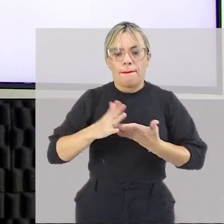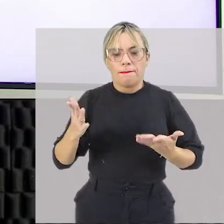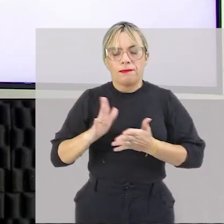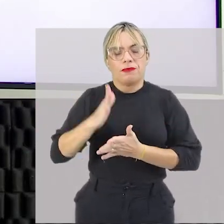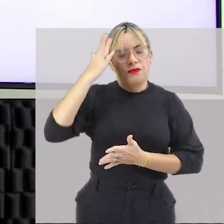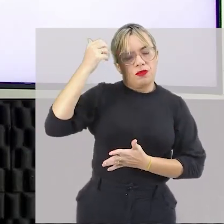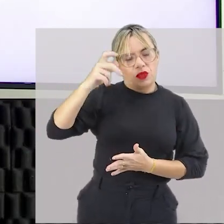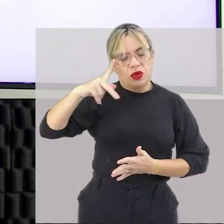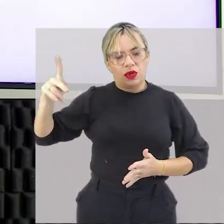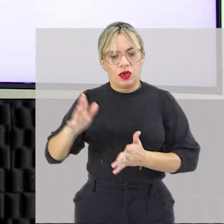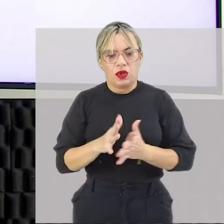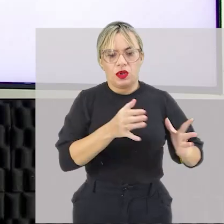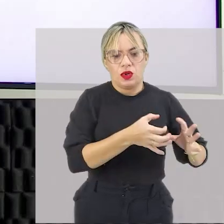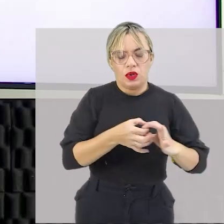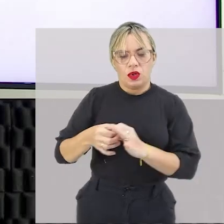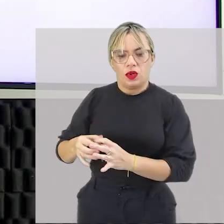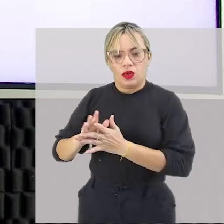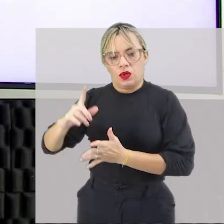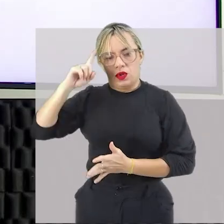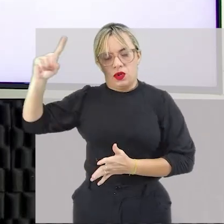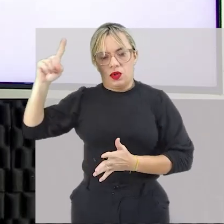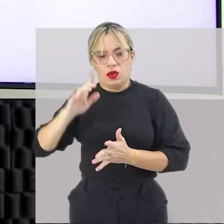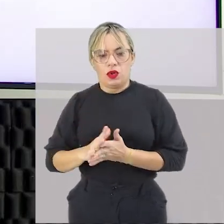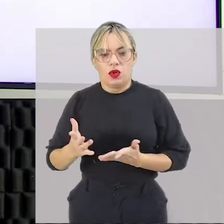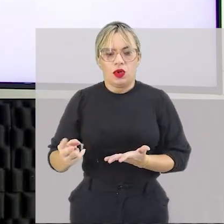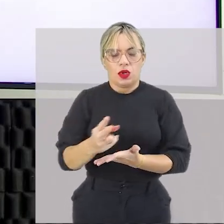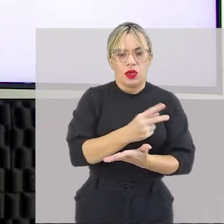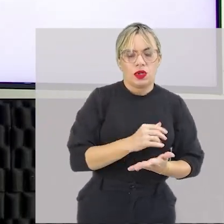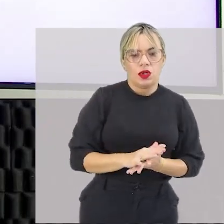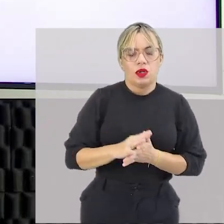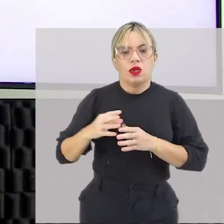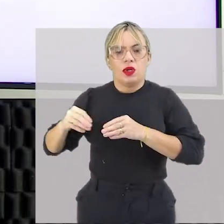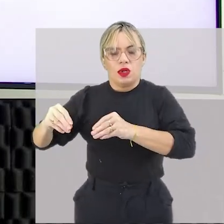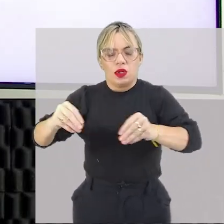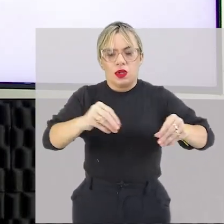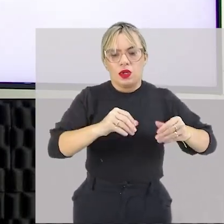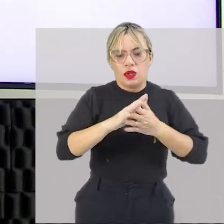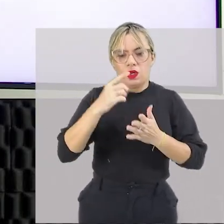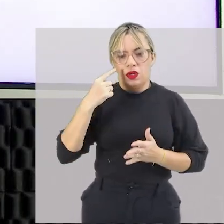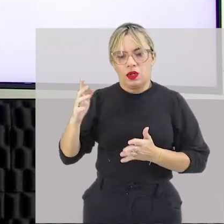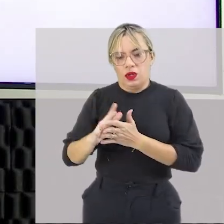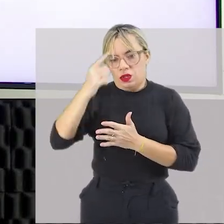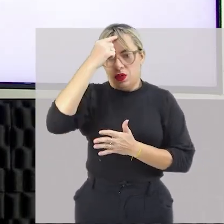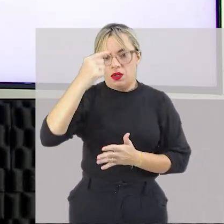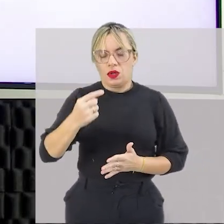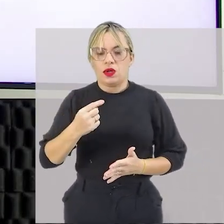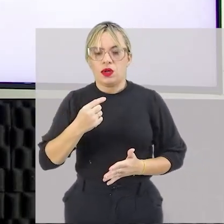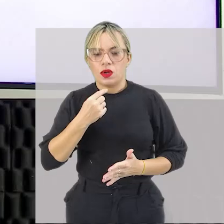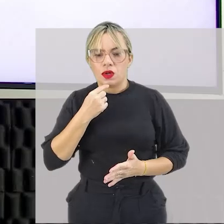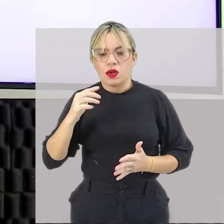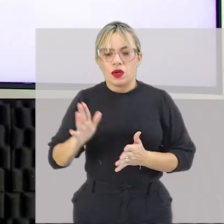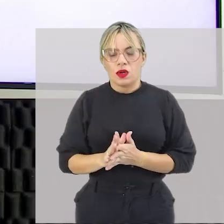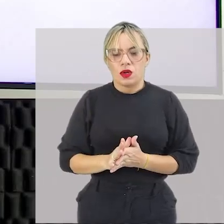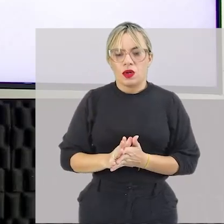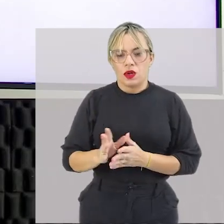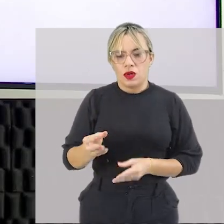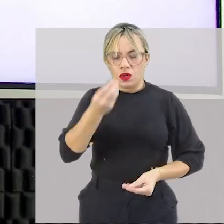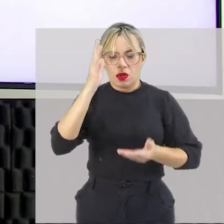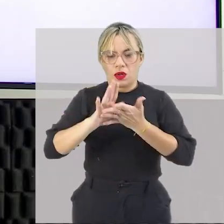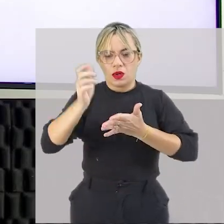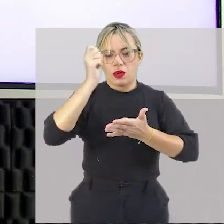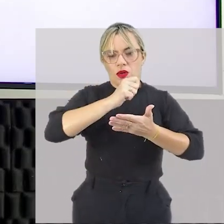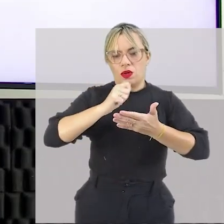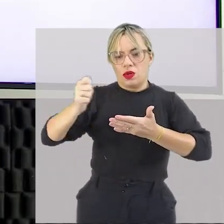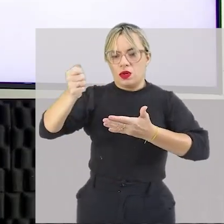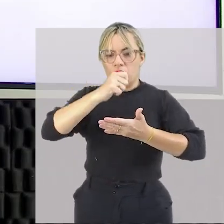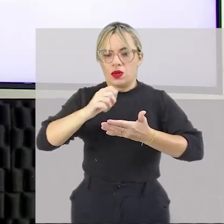dia, ou então desenhos na terra ou areia, imagens gravadas ou inscritas nos bastões de